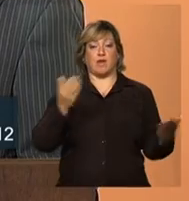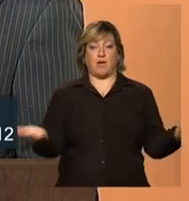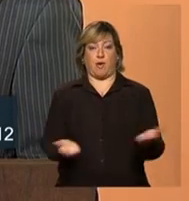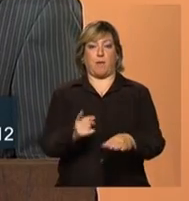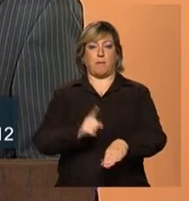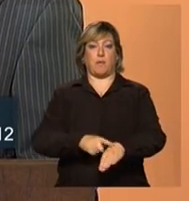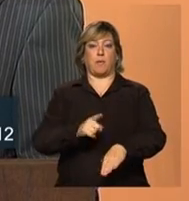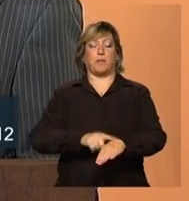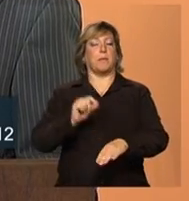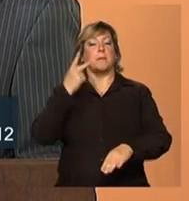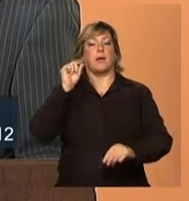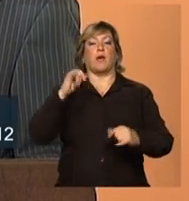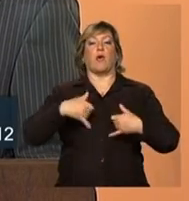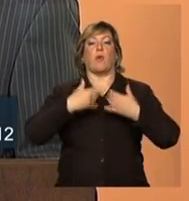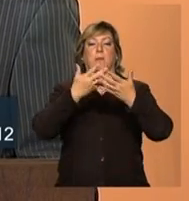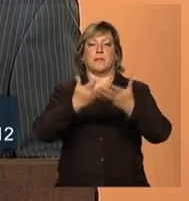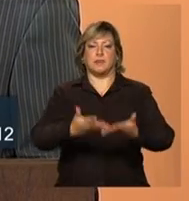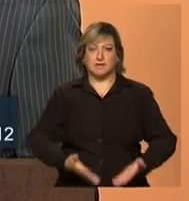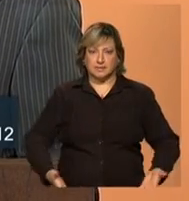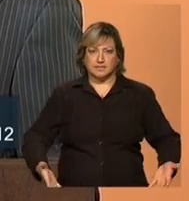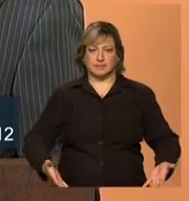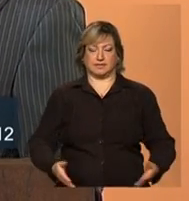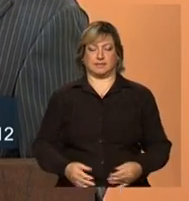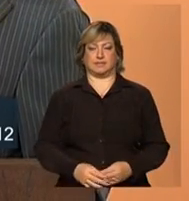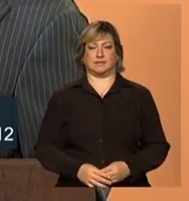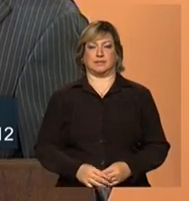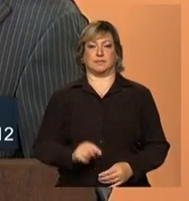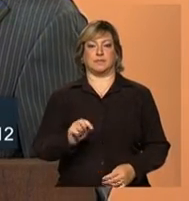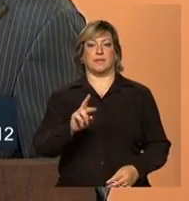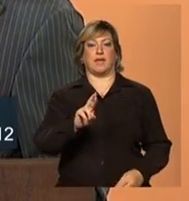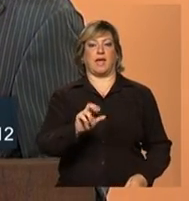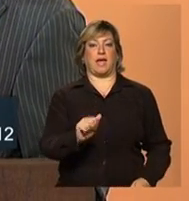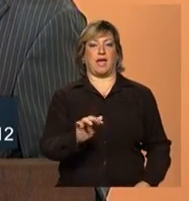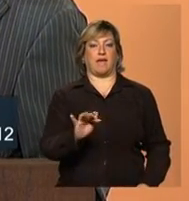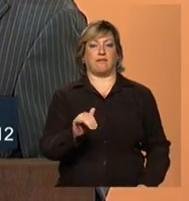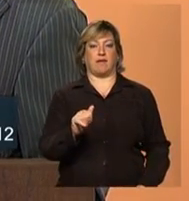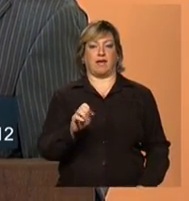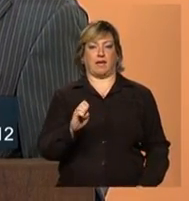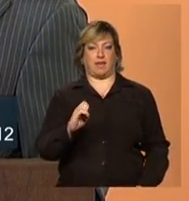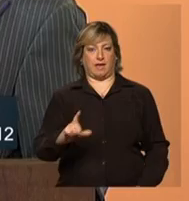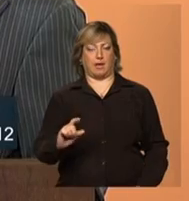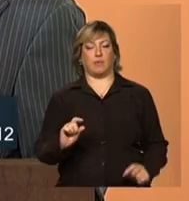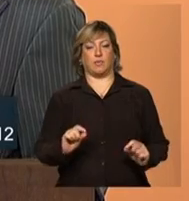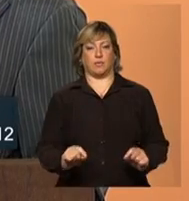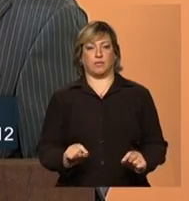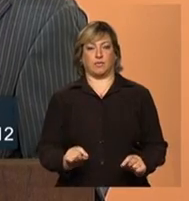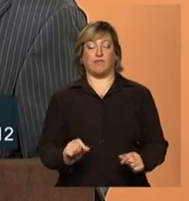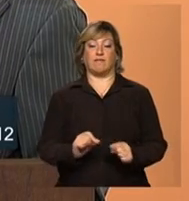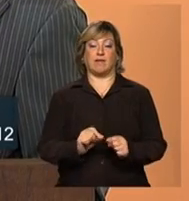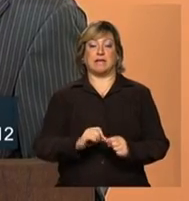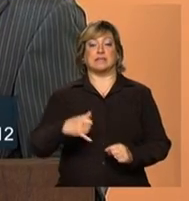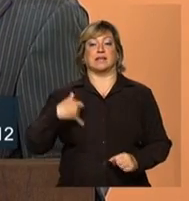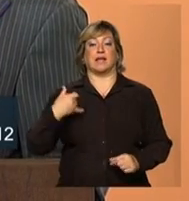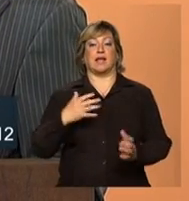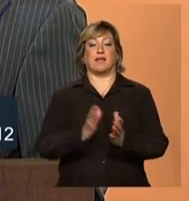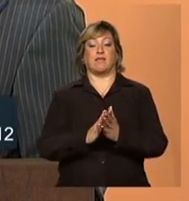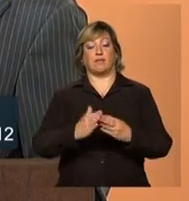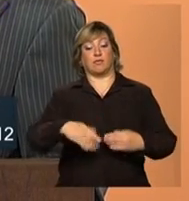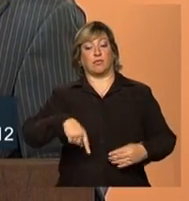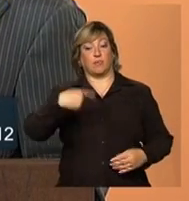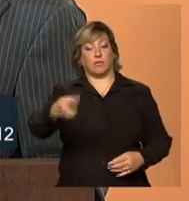para homenagear o Rafael, que faz aniversário na